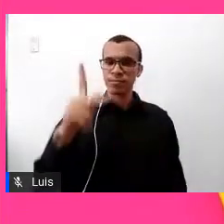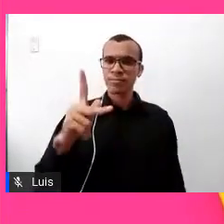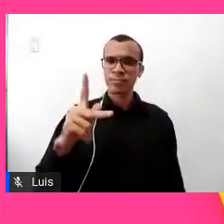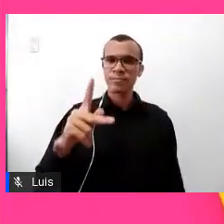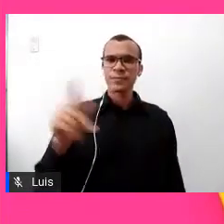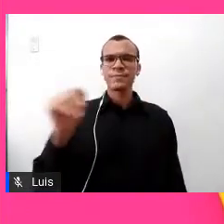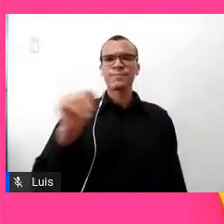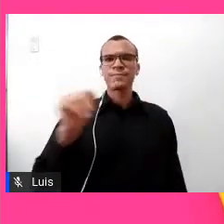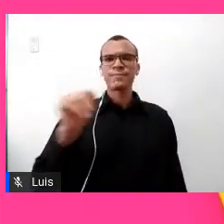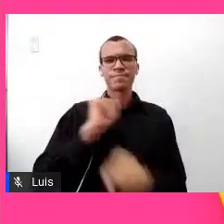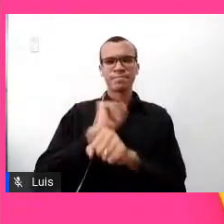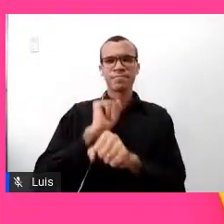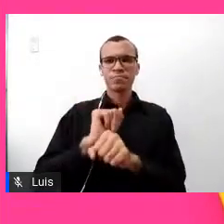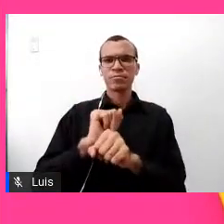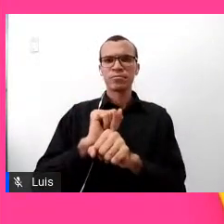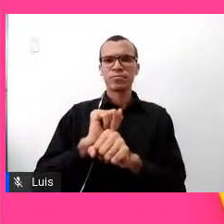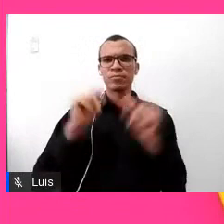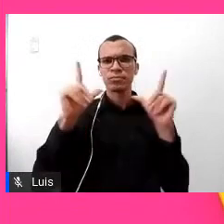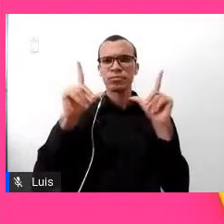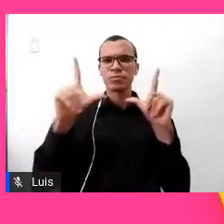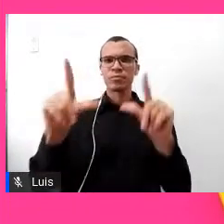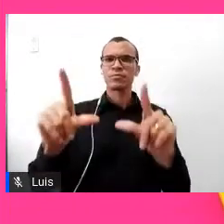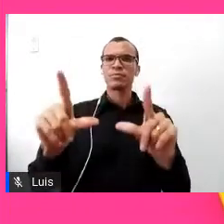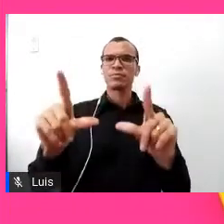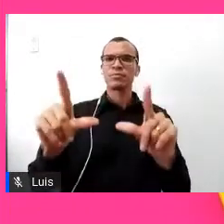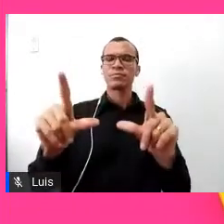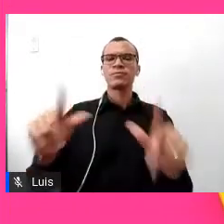que eu tinha dado com a minha câmera.